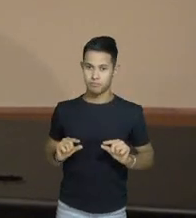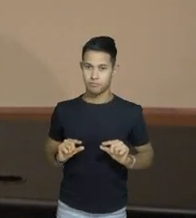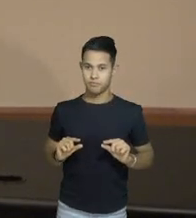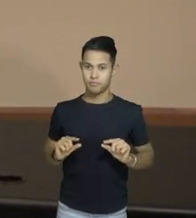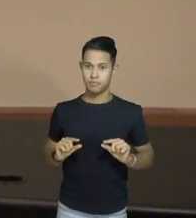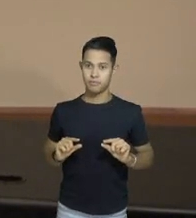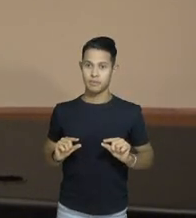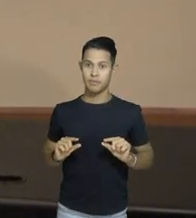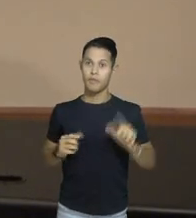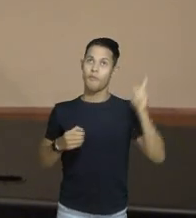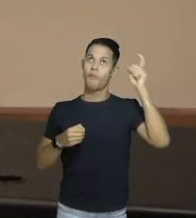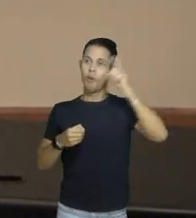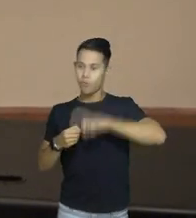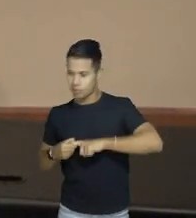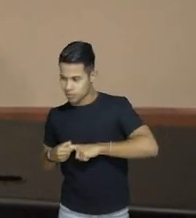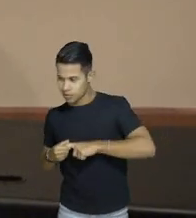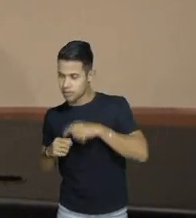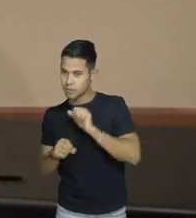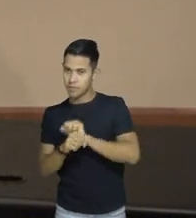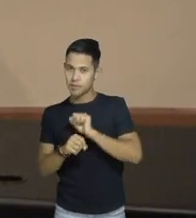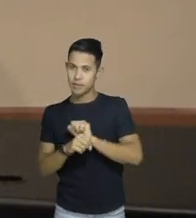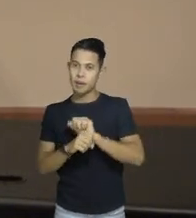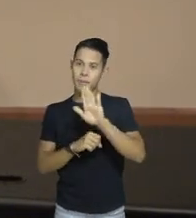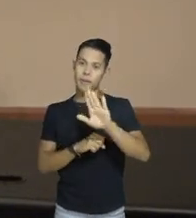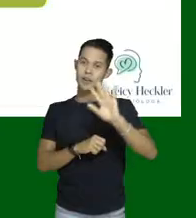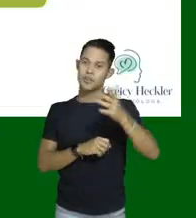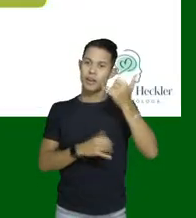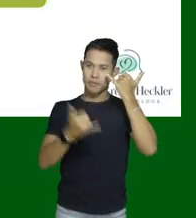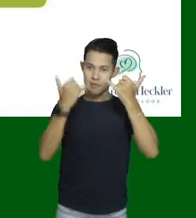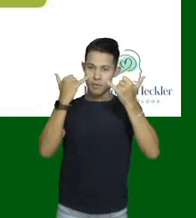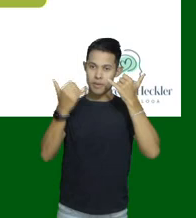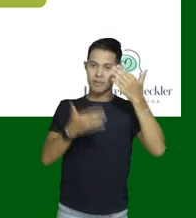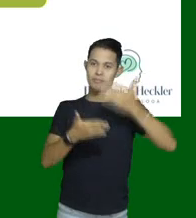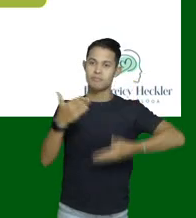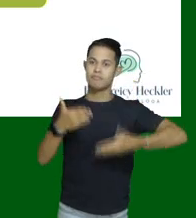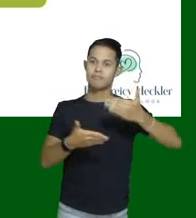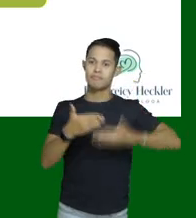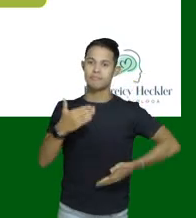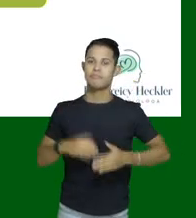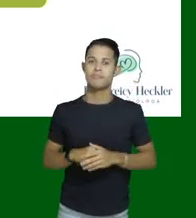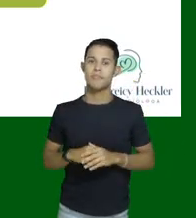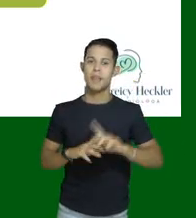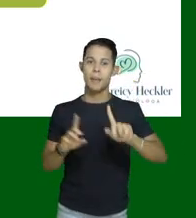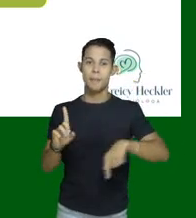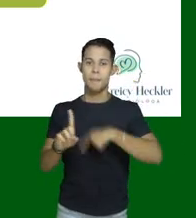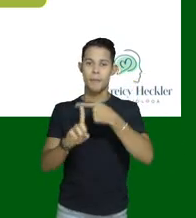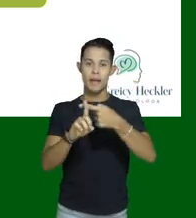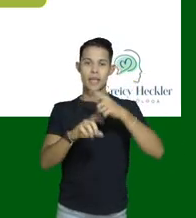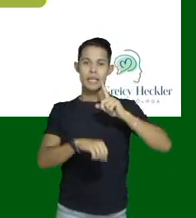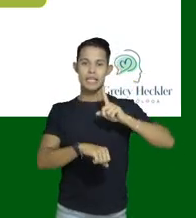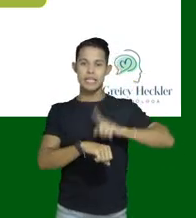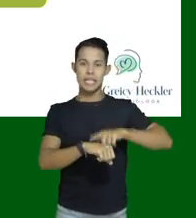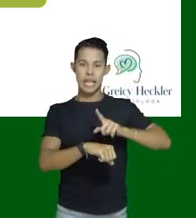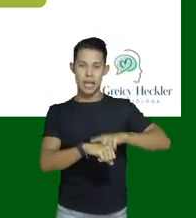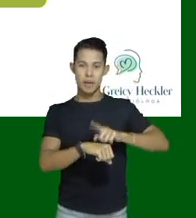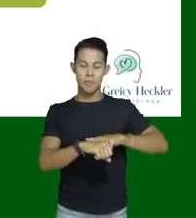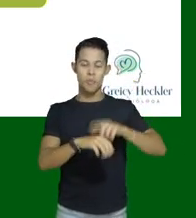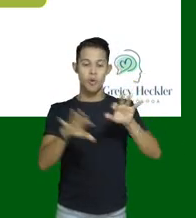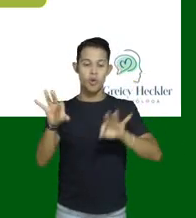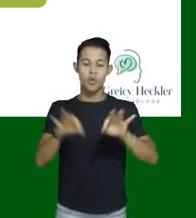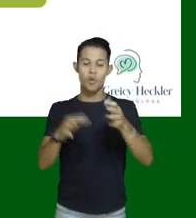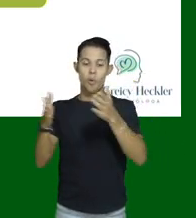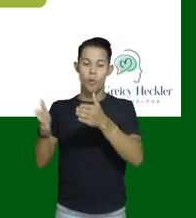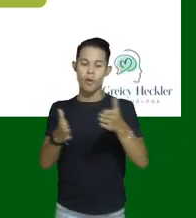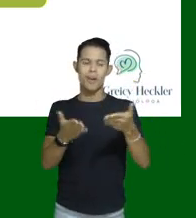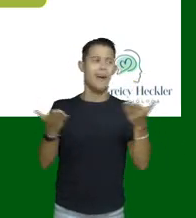reconecta e volta. Só que nisso eu já perdi um monte de informações. Tempo e ordem dos eventos, está sempre perdido. O que é agora, o que é